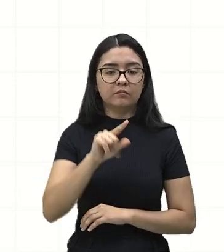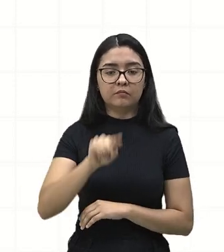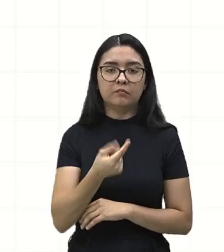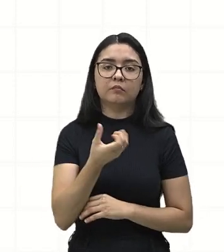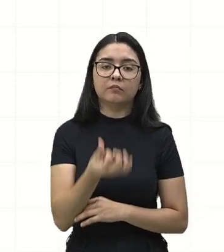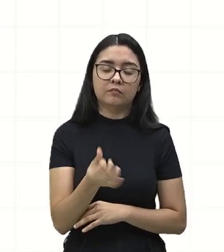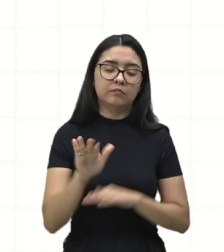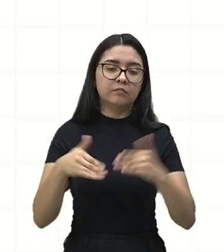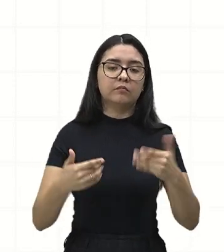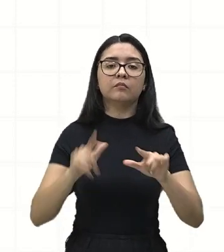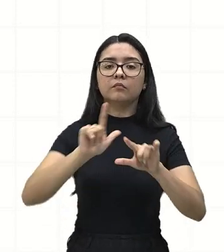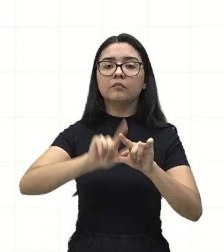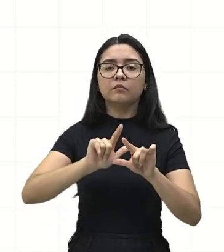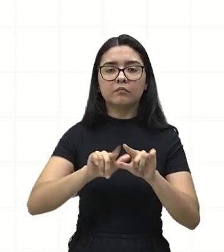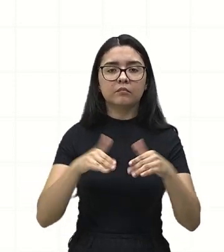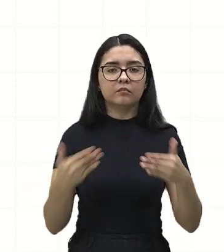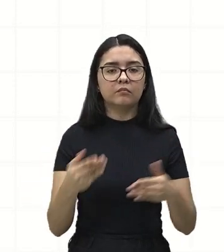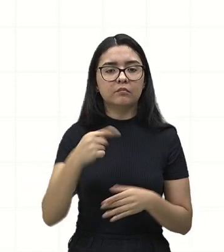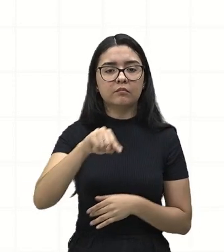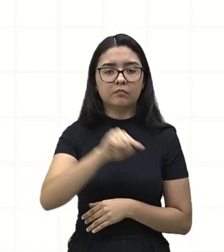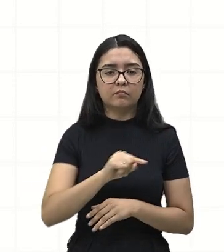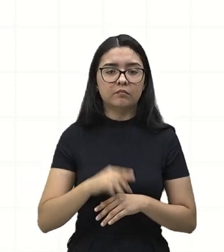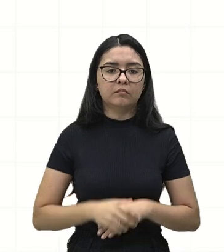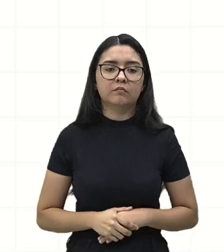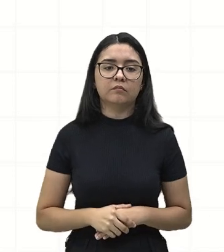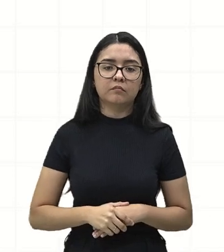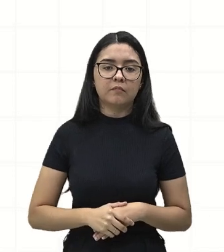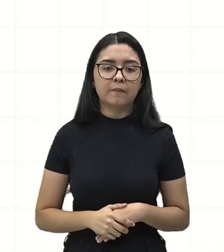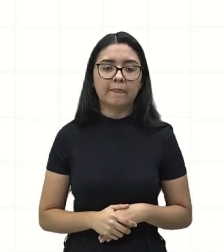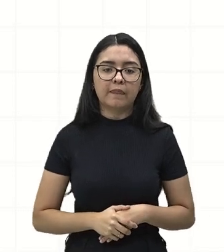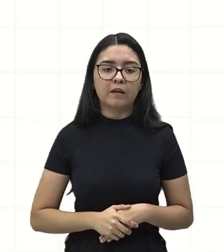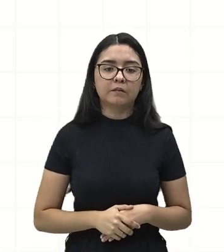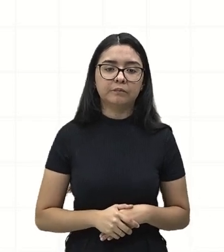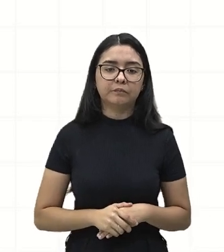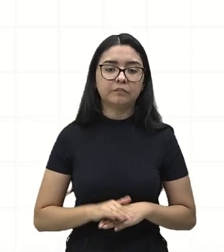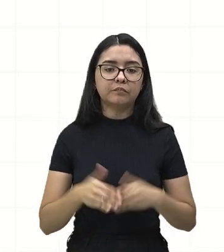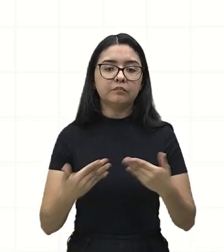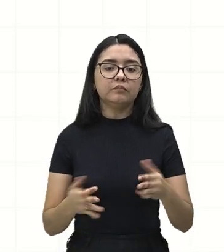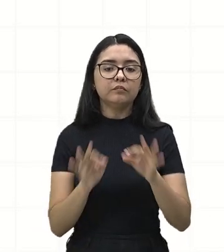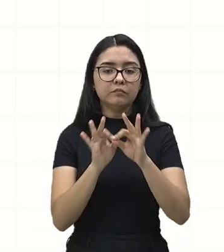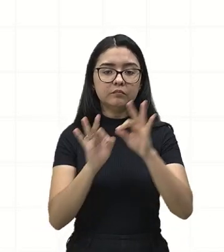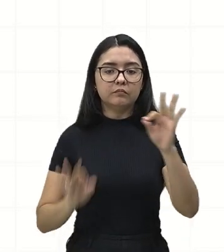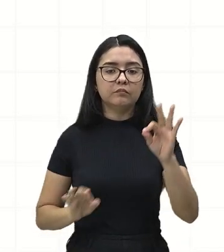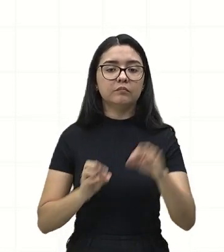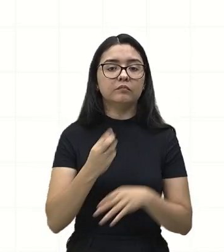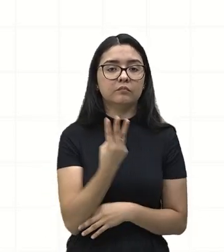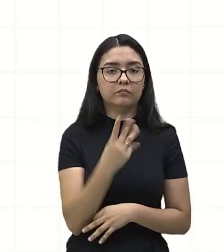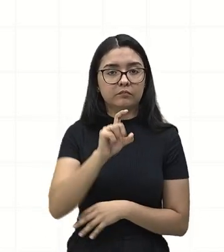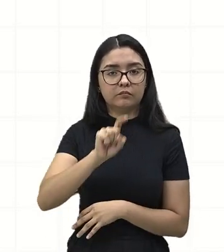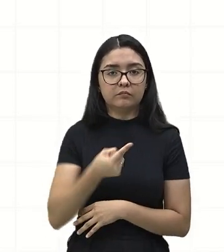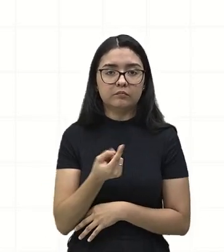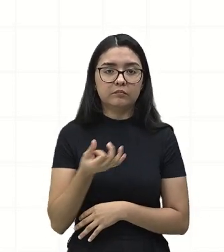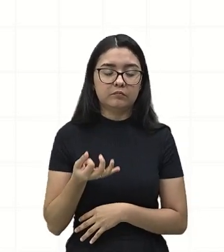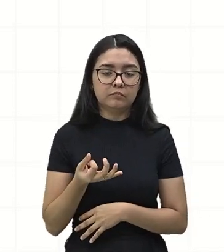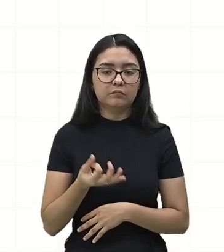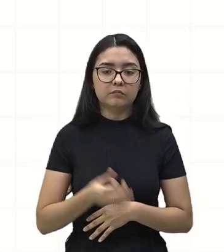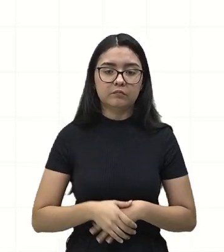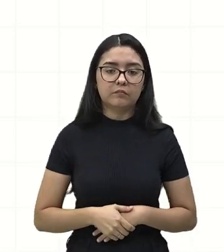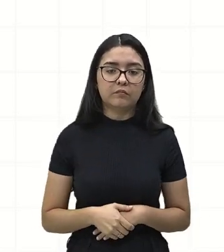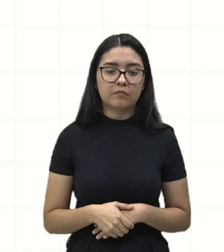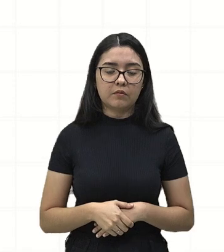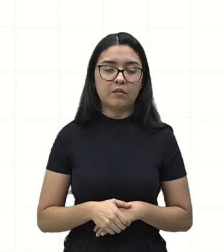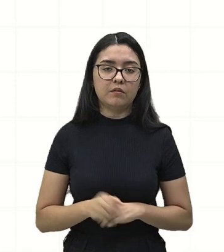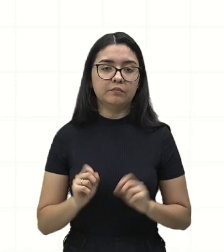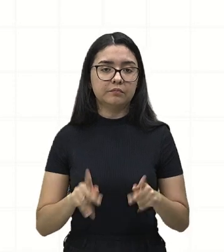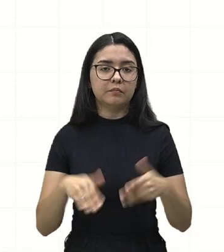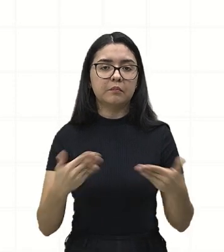esse triângulo lá, esse tamanho aqui, ó, vai medir 3,6. Tudo bem?